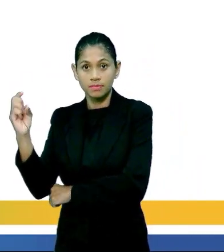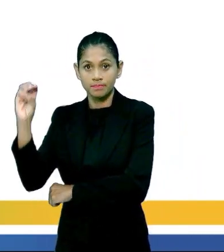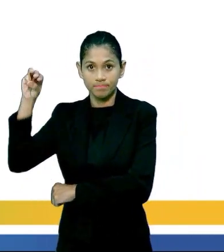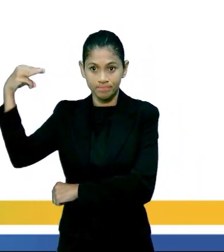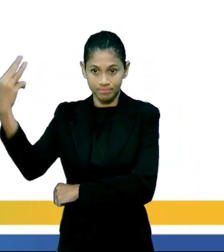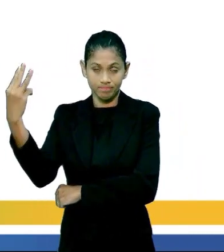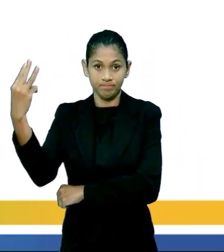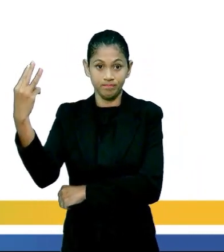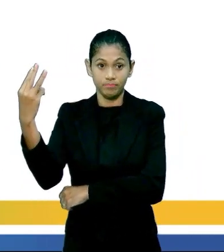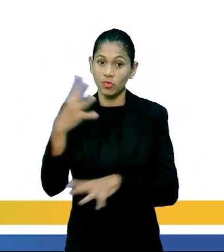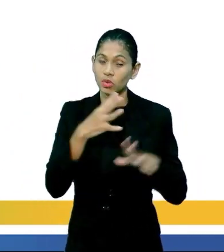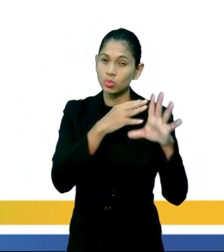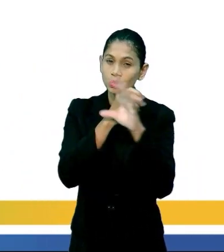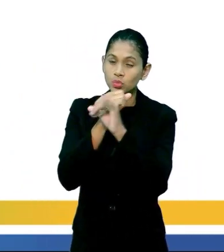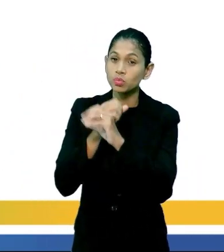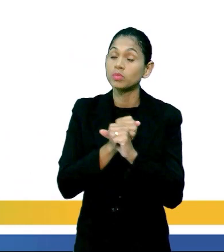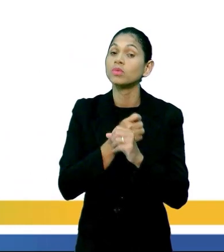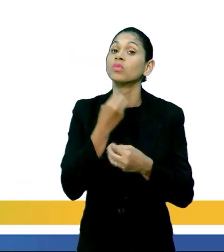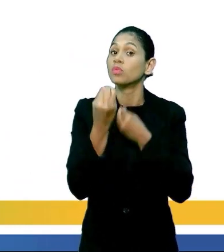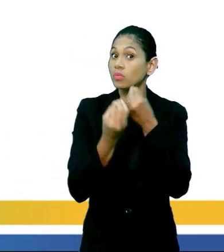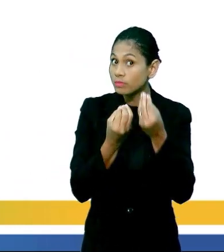maneira. Temos aí